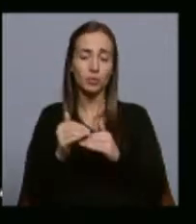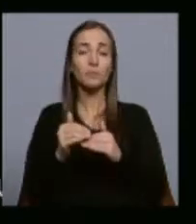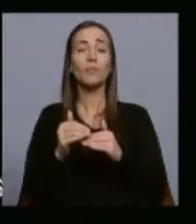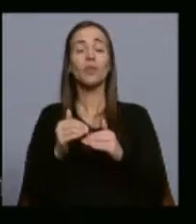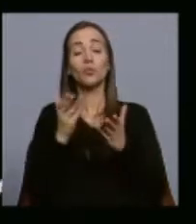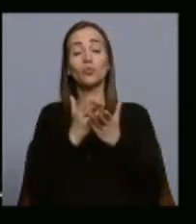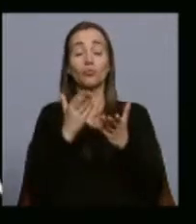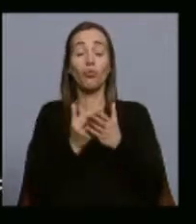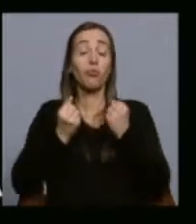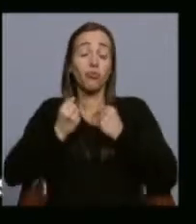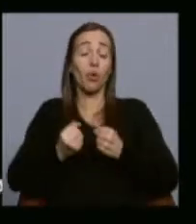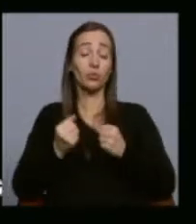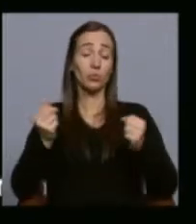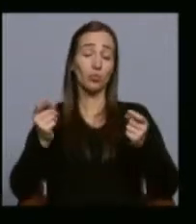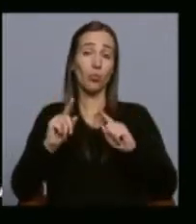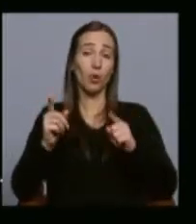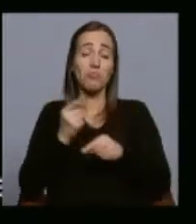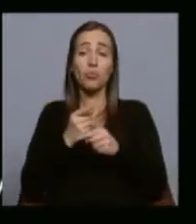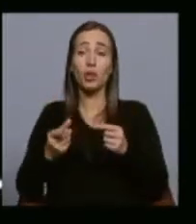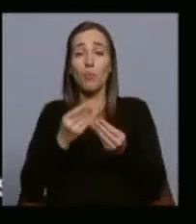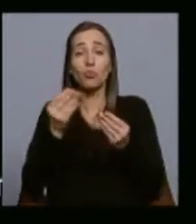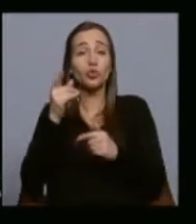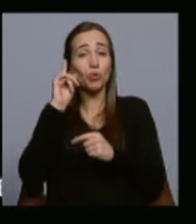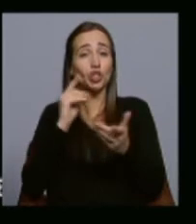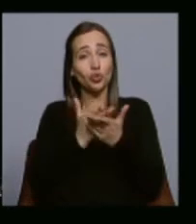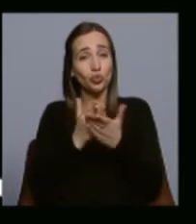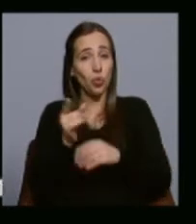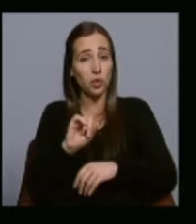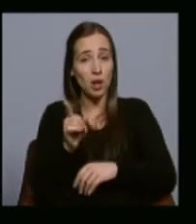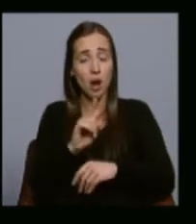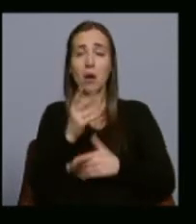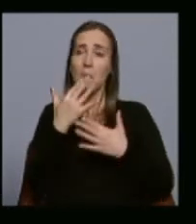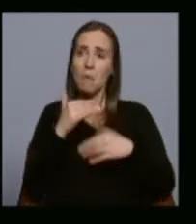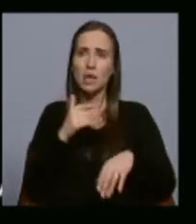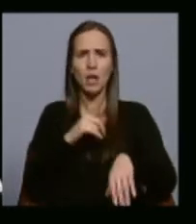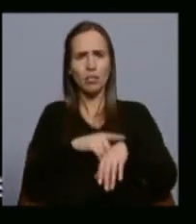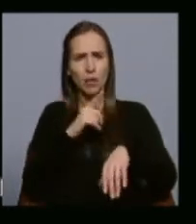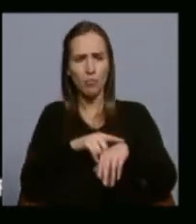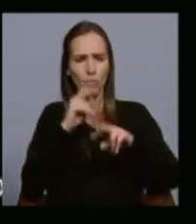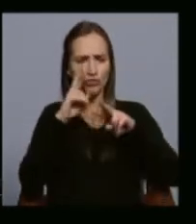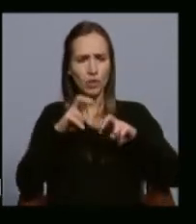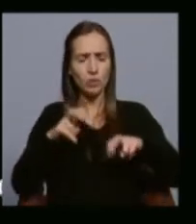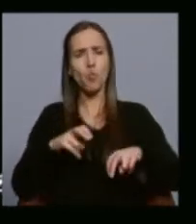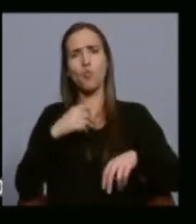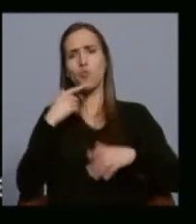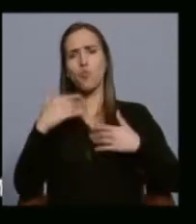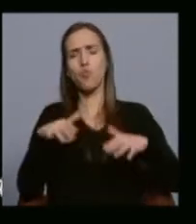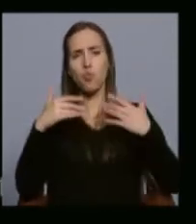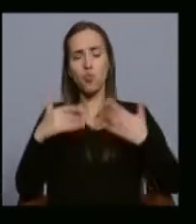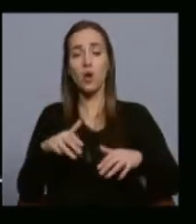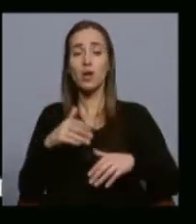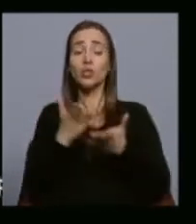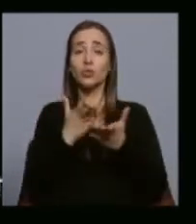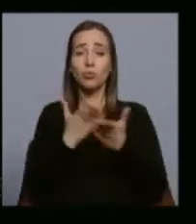estamos a falar de um grande número de mulheres analisadas, mas é um espaço temporal extraordinário. E, portanto, o que dizem estes estudos é